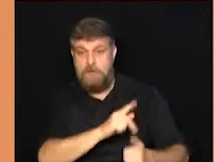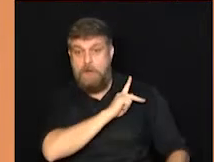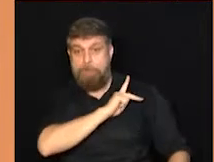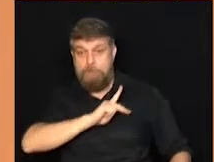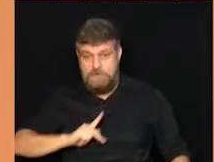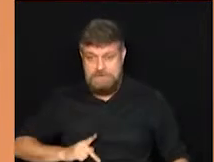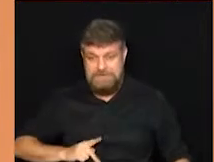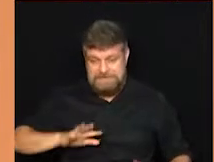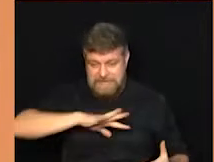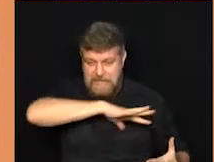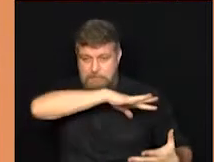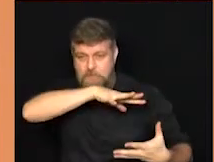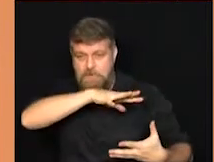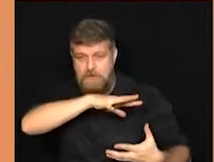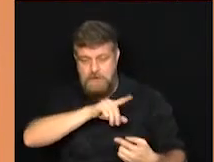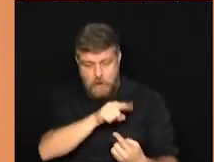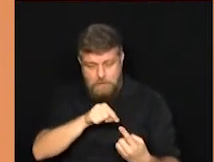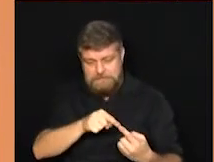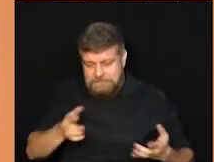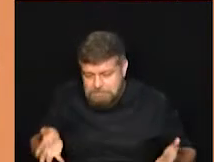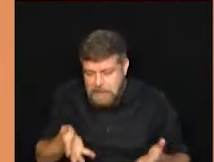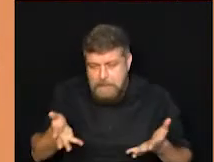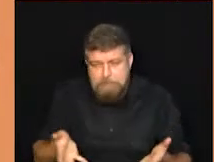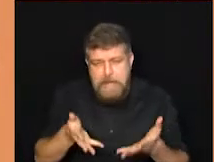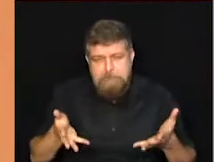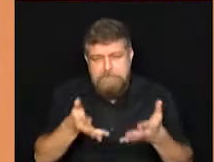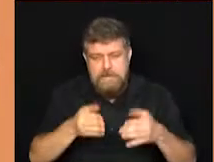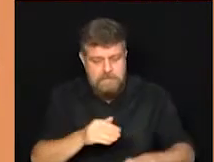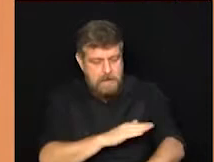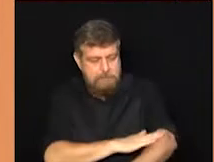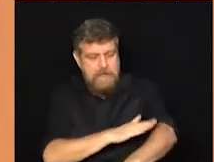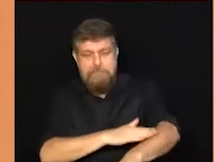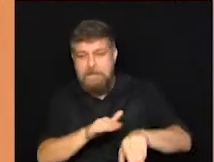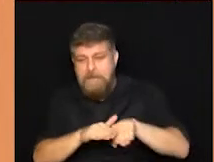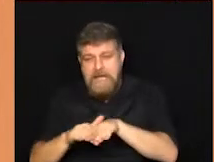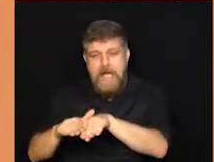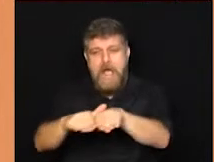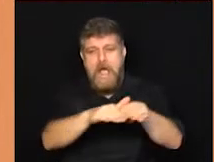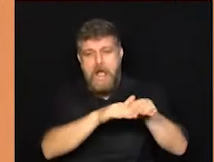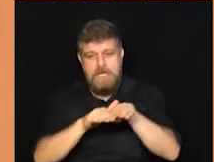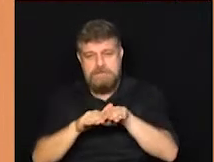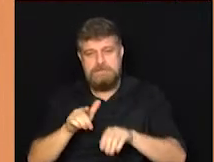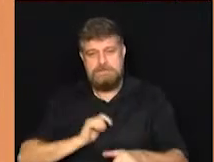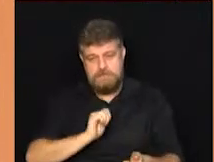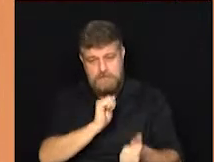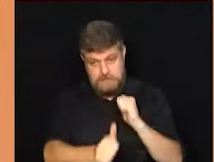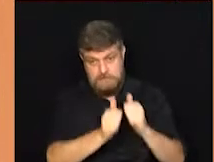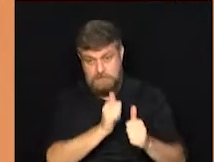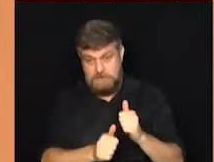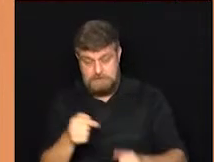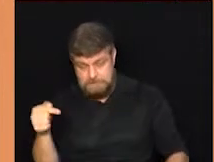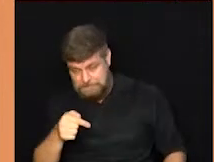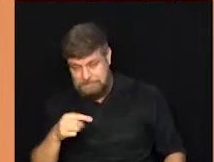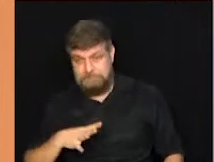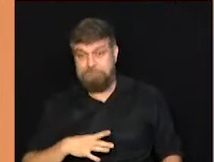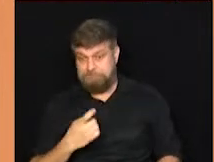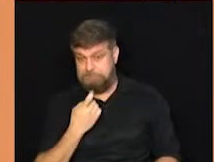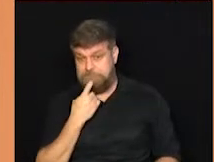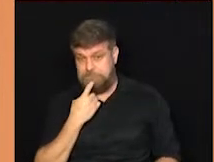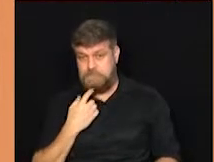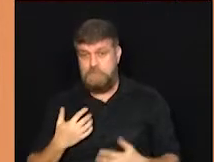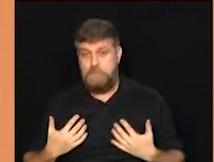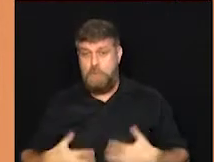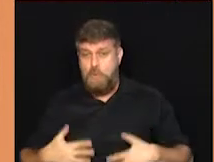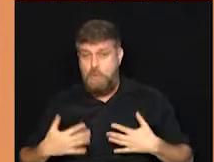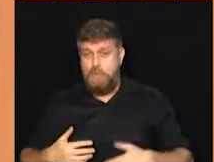mundialmente a promover a igualdade racial no esporte, né, em futebol. Então, e é